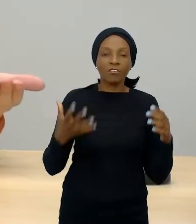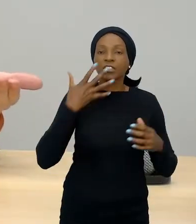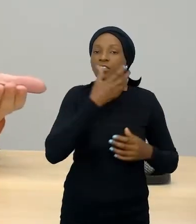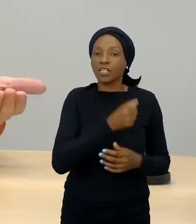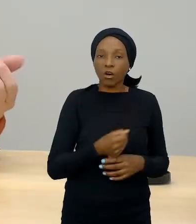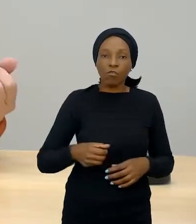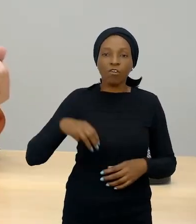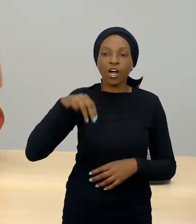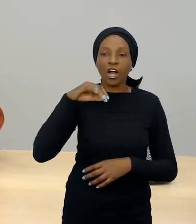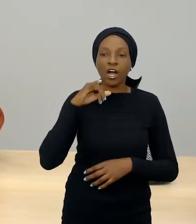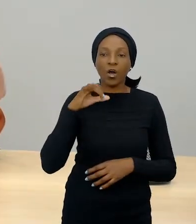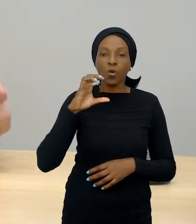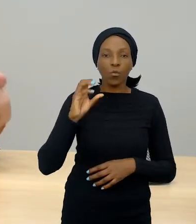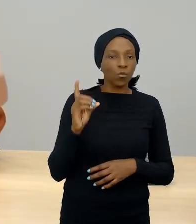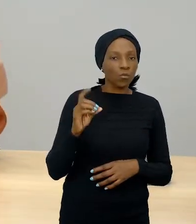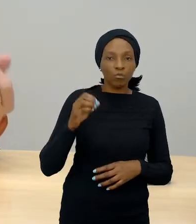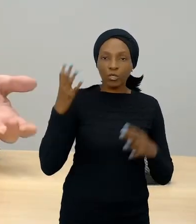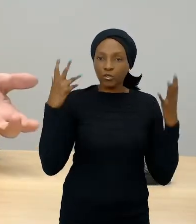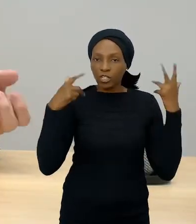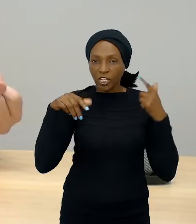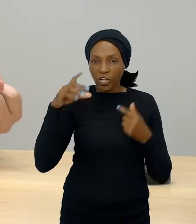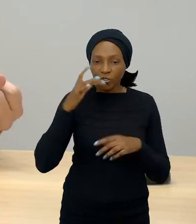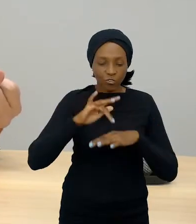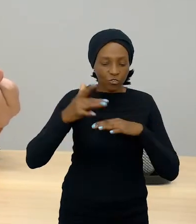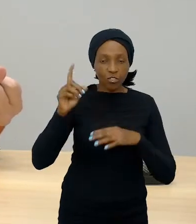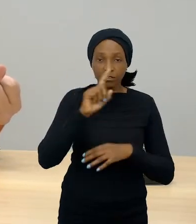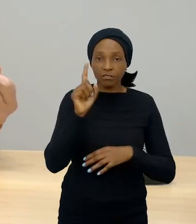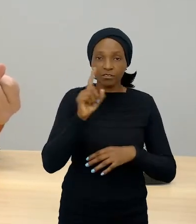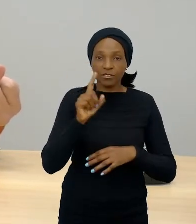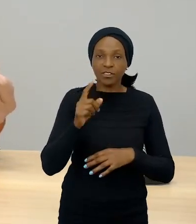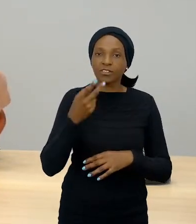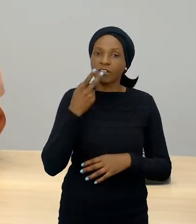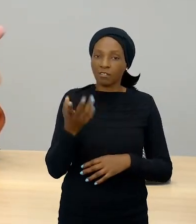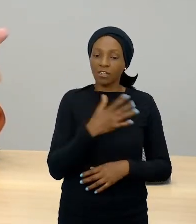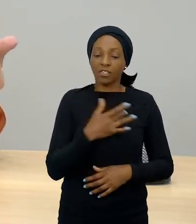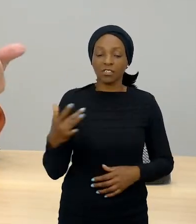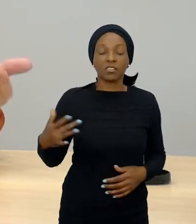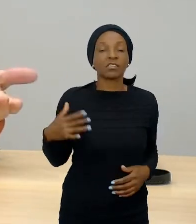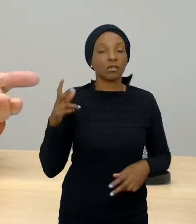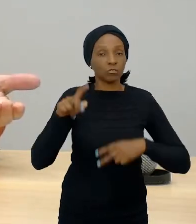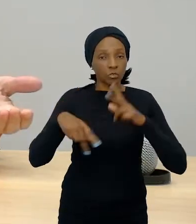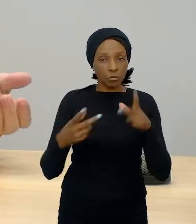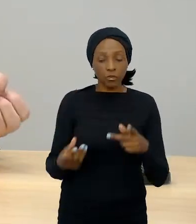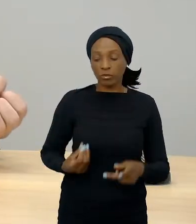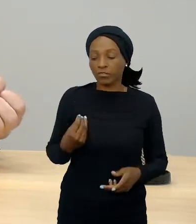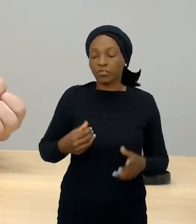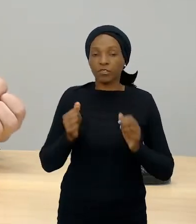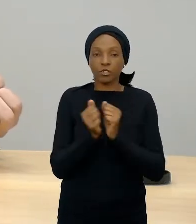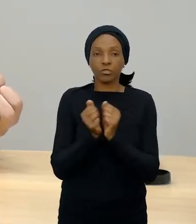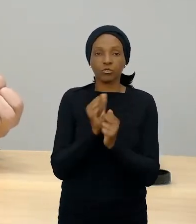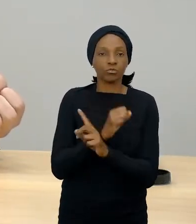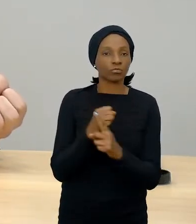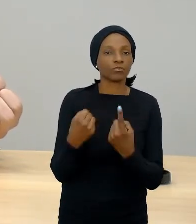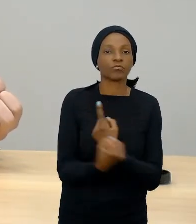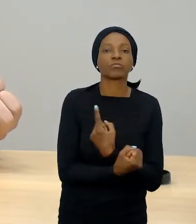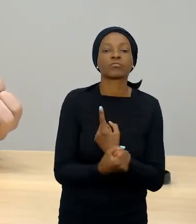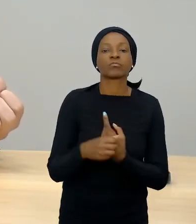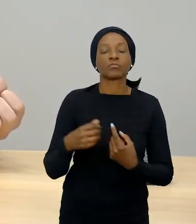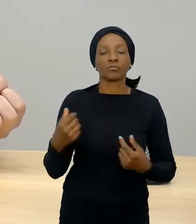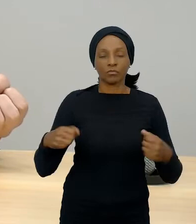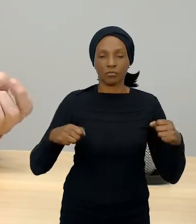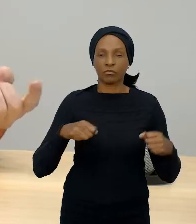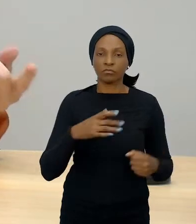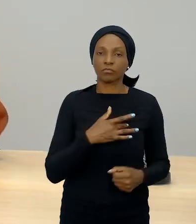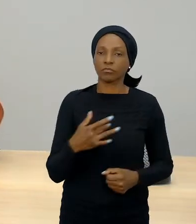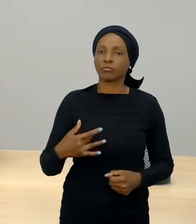estamos falando aí de saúde pública também, da nossa convivência aí em sociedade também, que ela deve ser